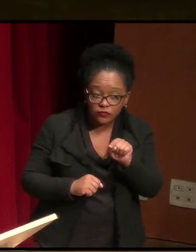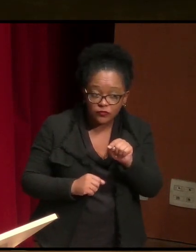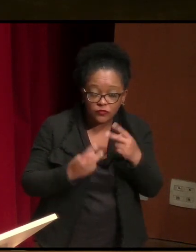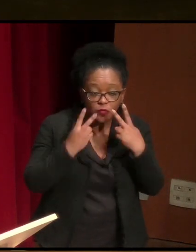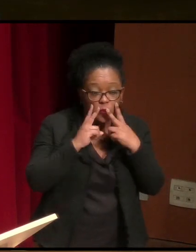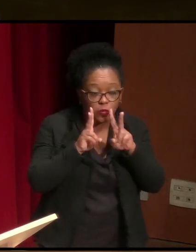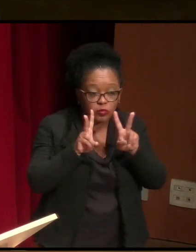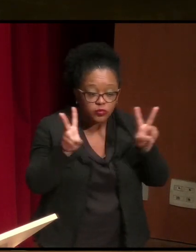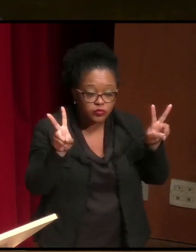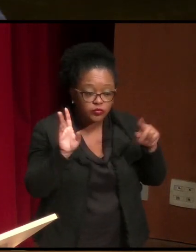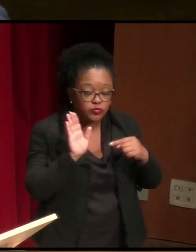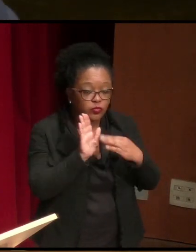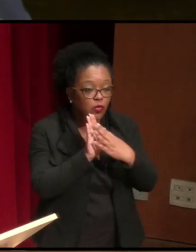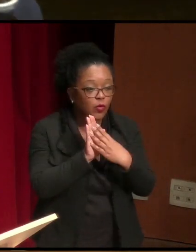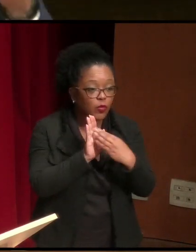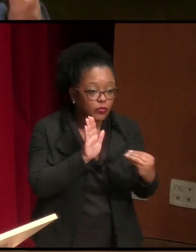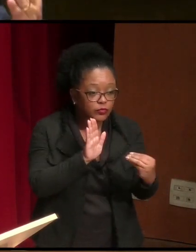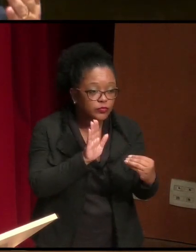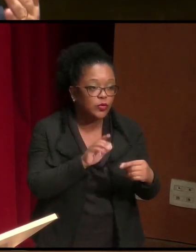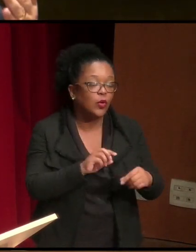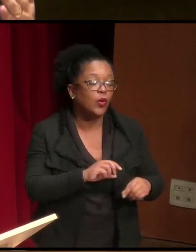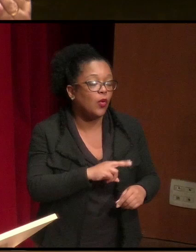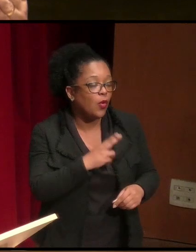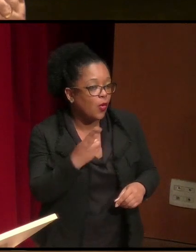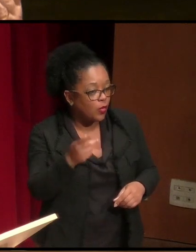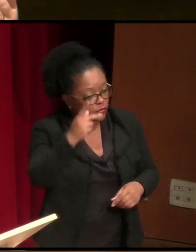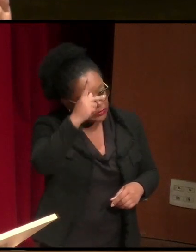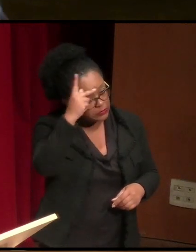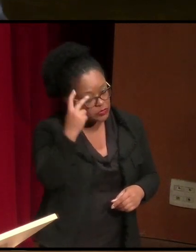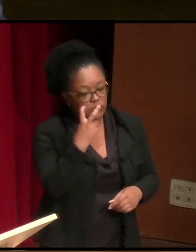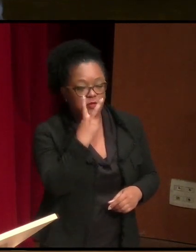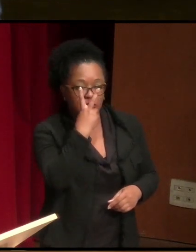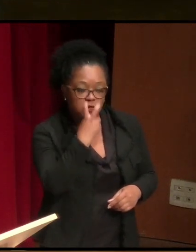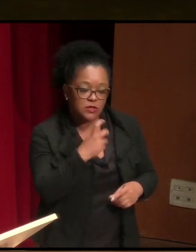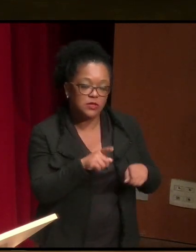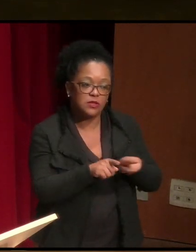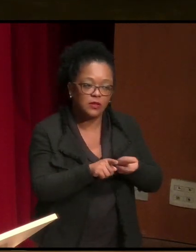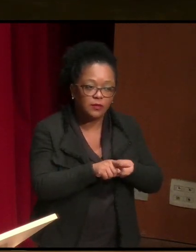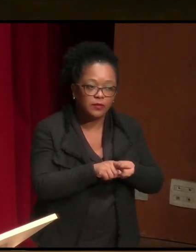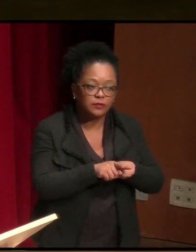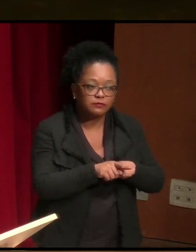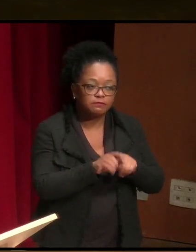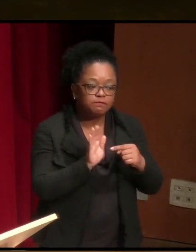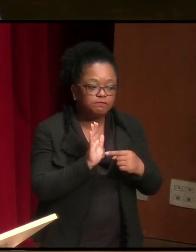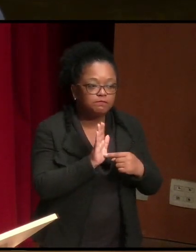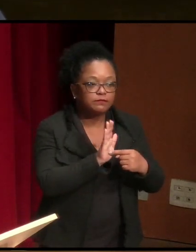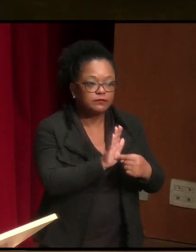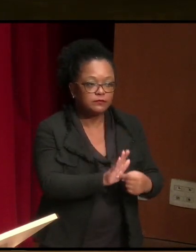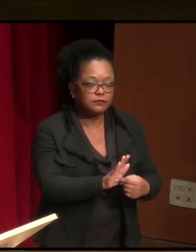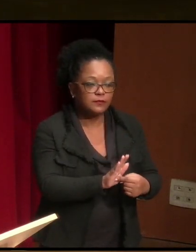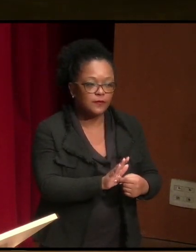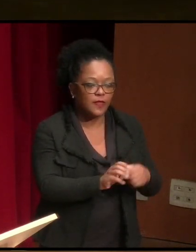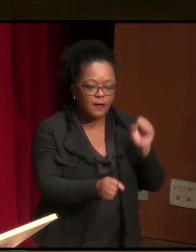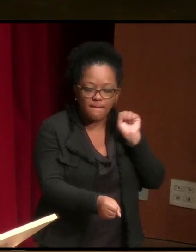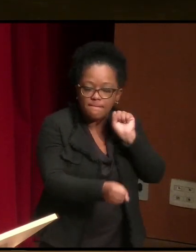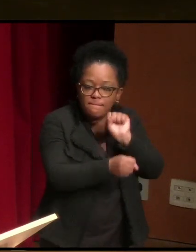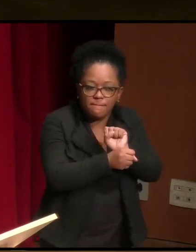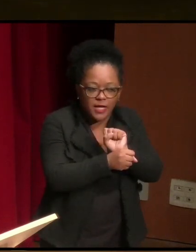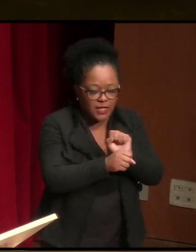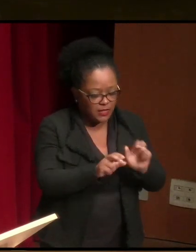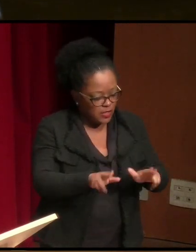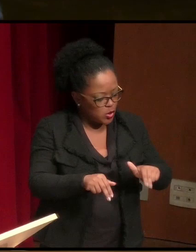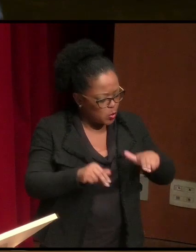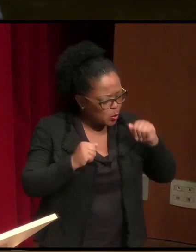que outros DVs e qualquer outro tipo de dificuldade ou deficiência, a pessoa não pare